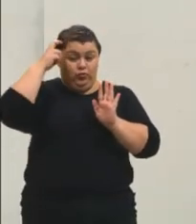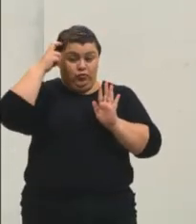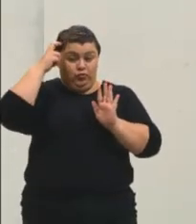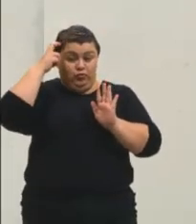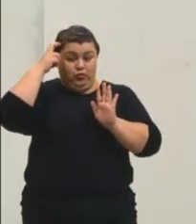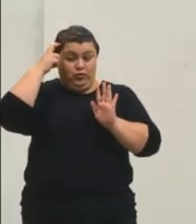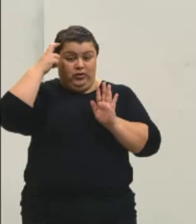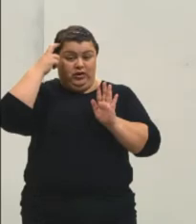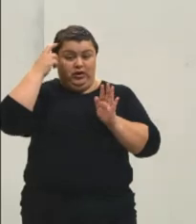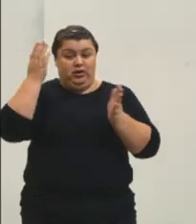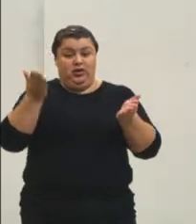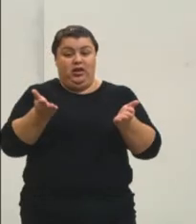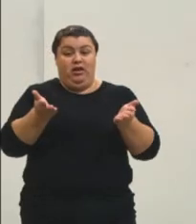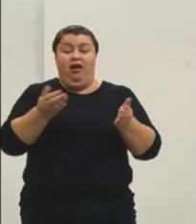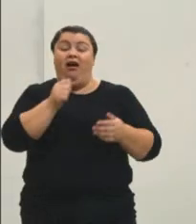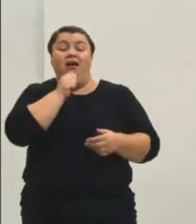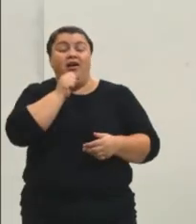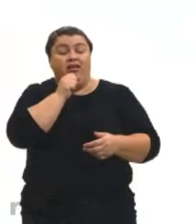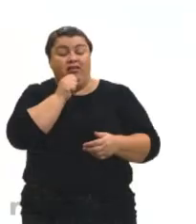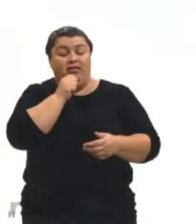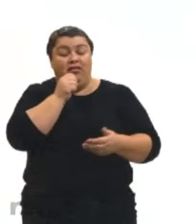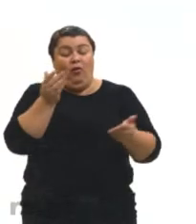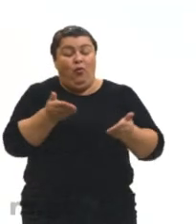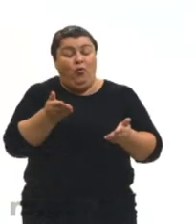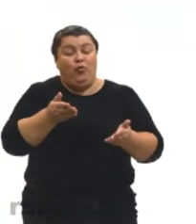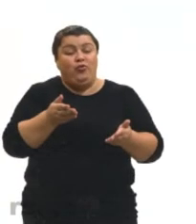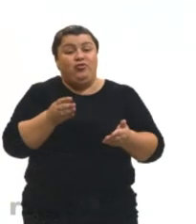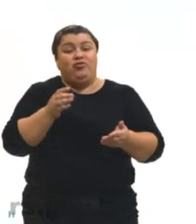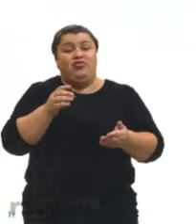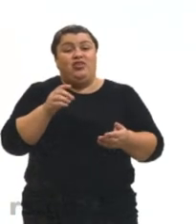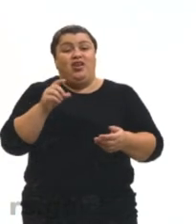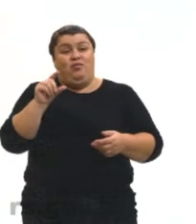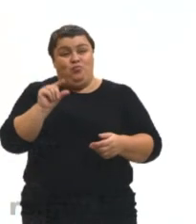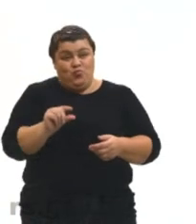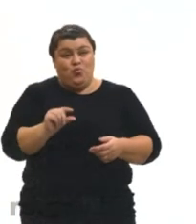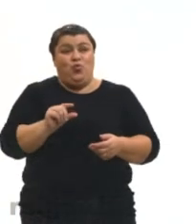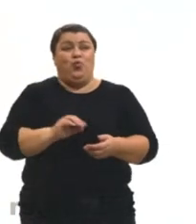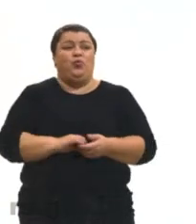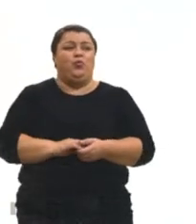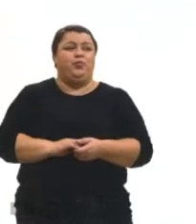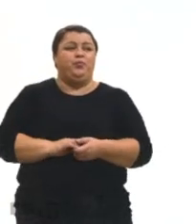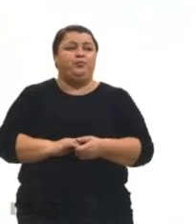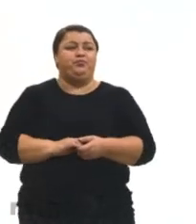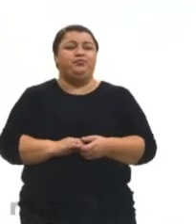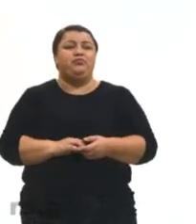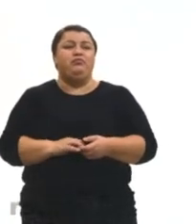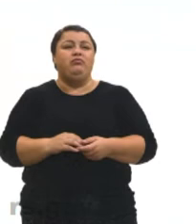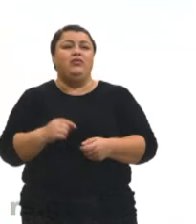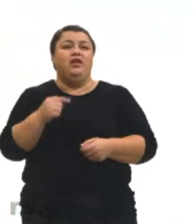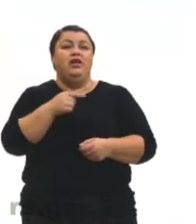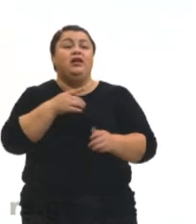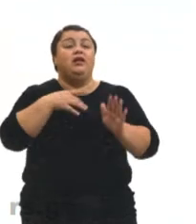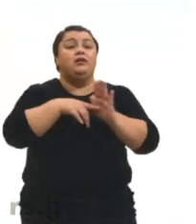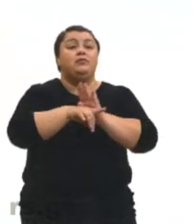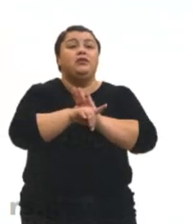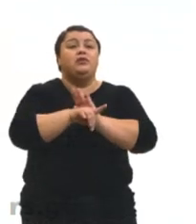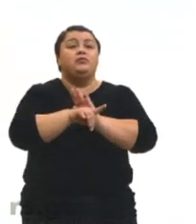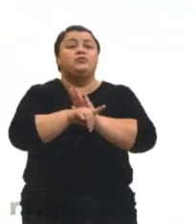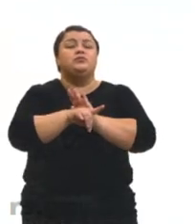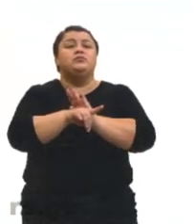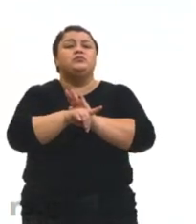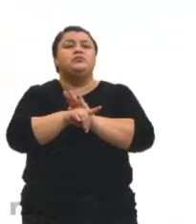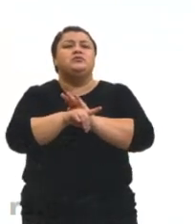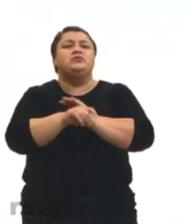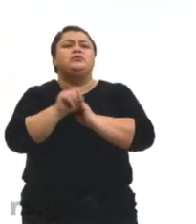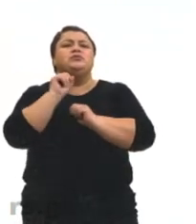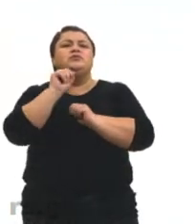ainda hoje não acontece ou Acontece muito pouco ó e aqui então a gente chega na questão do que que é